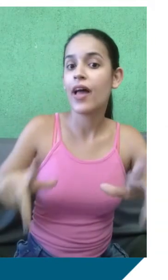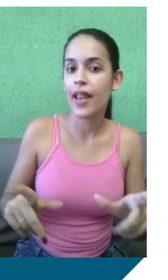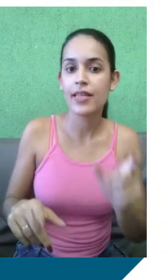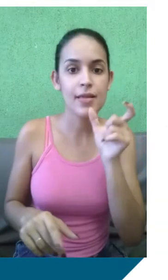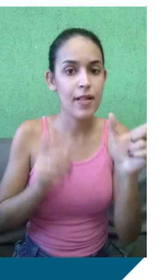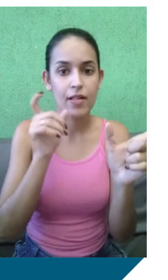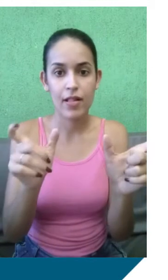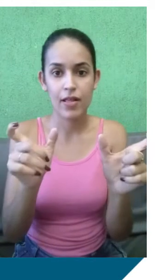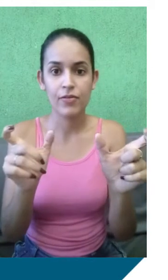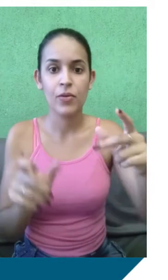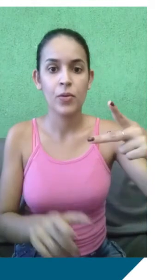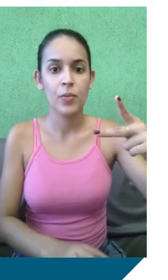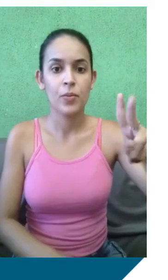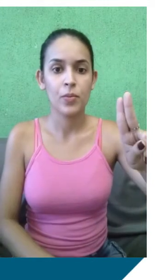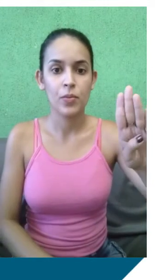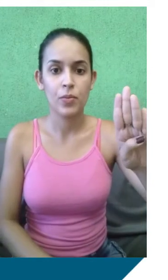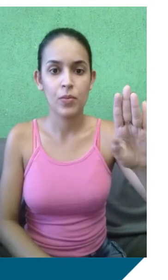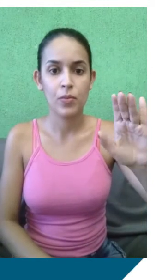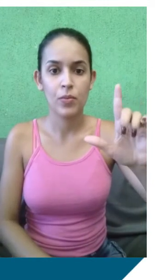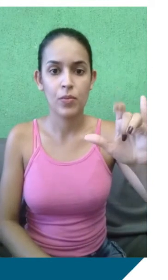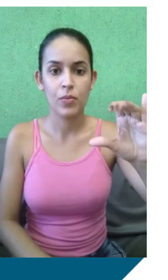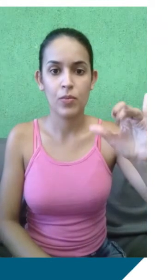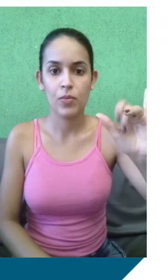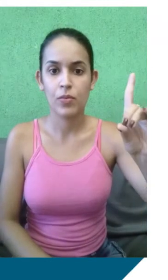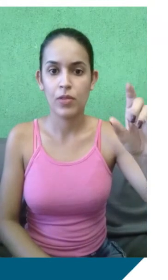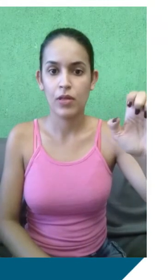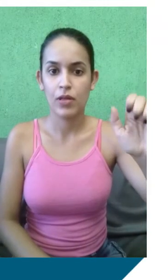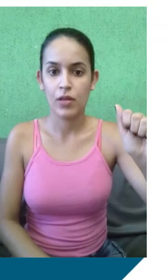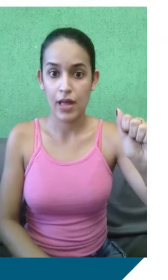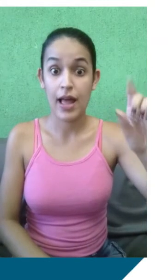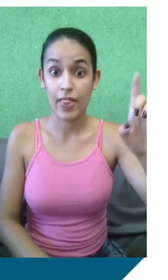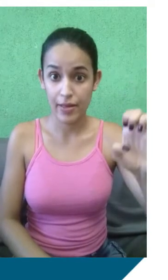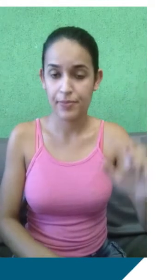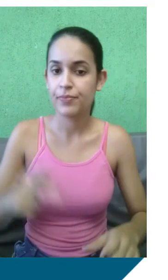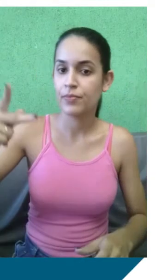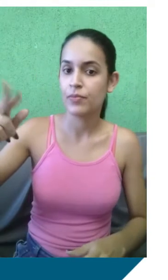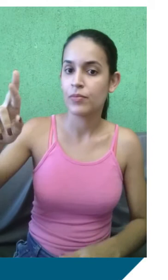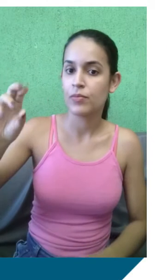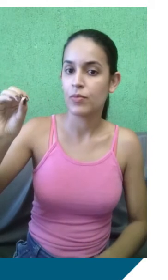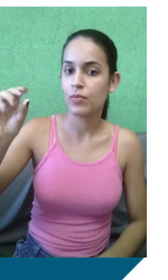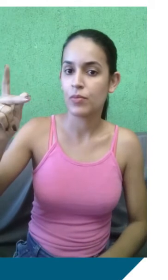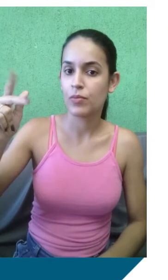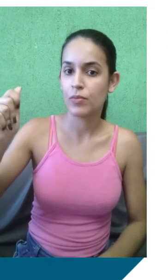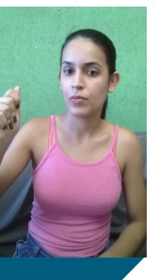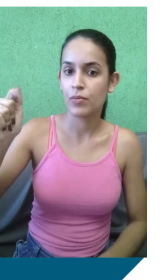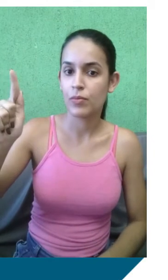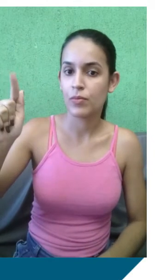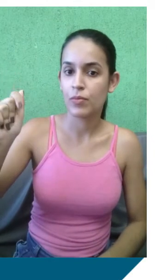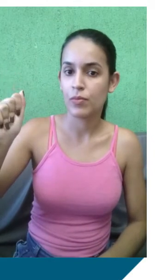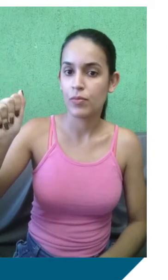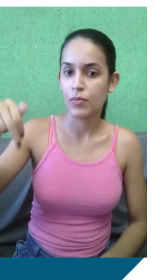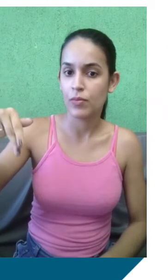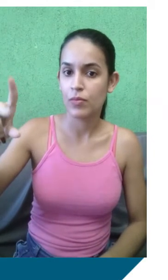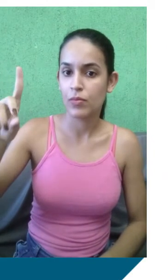a diferença entre publicidade e propaganda? Esses dois termos não são sinônimos, embora sejam usados